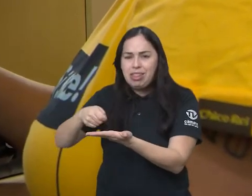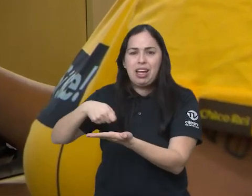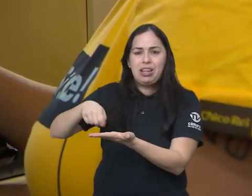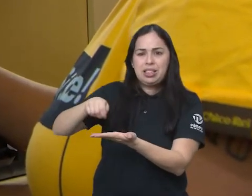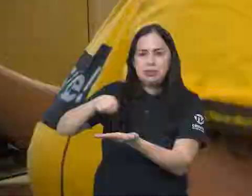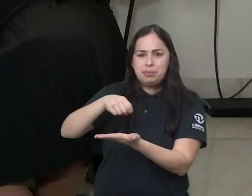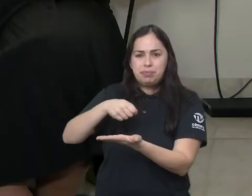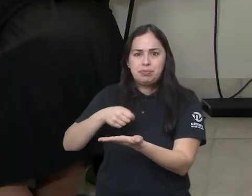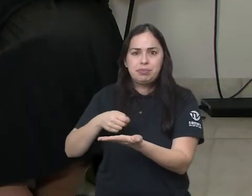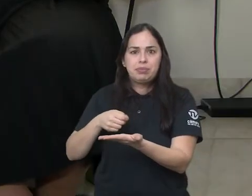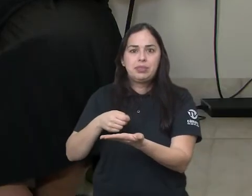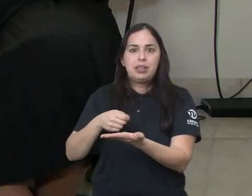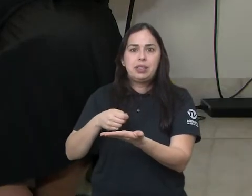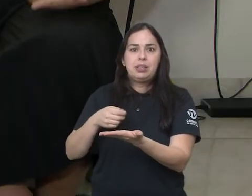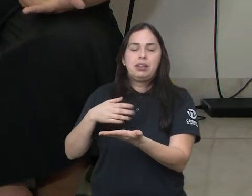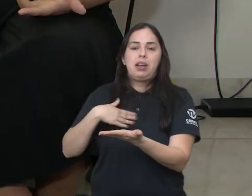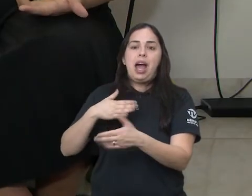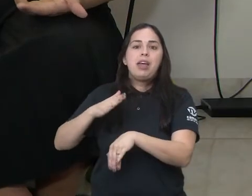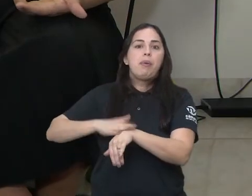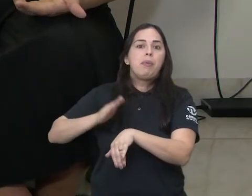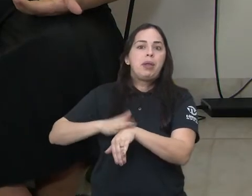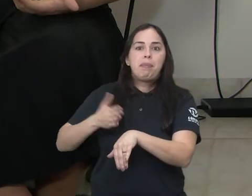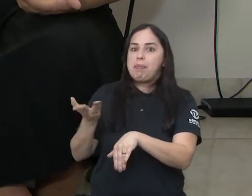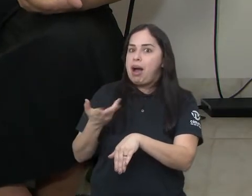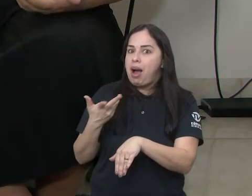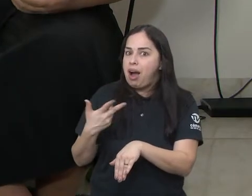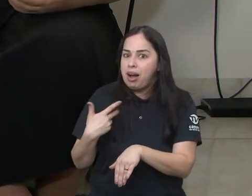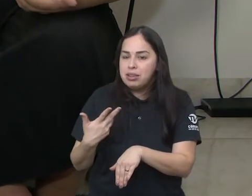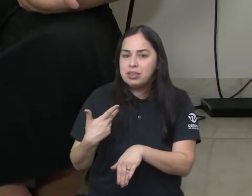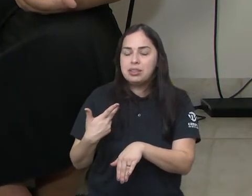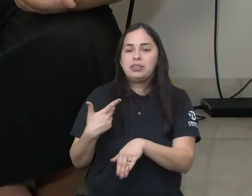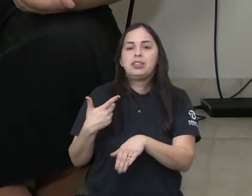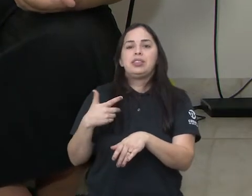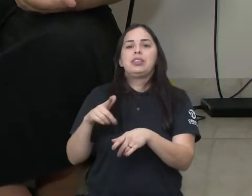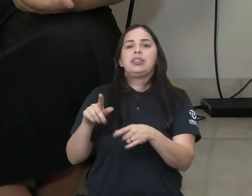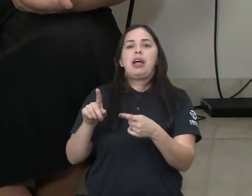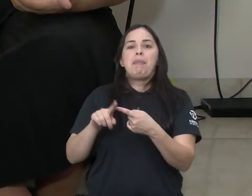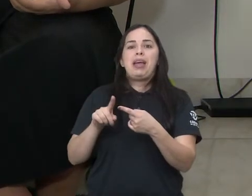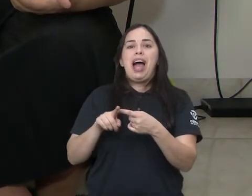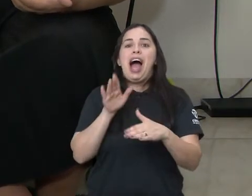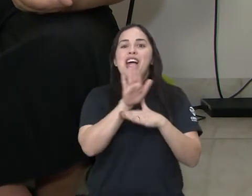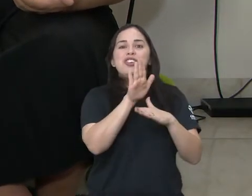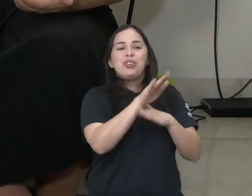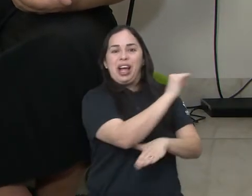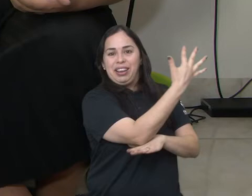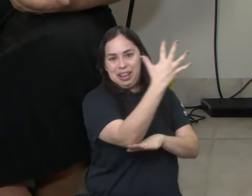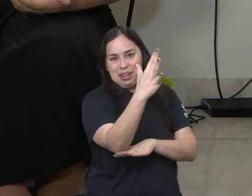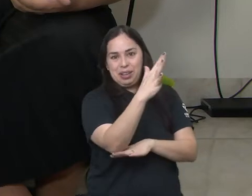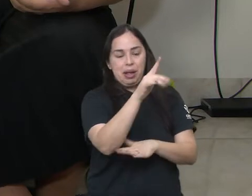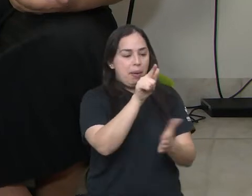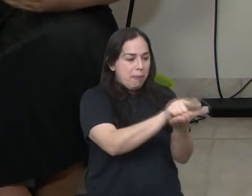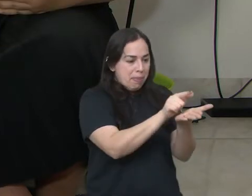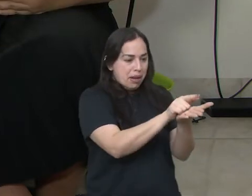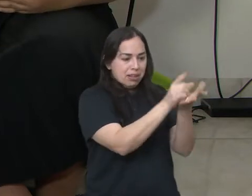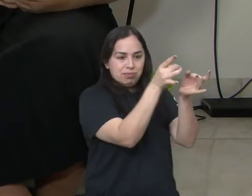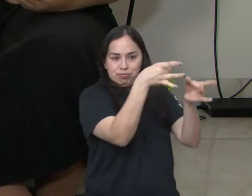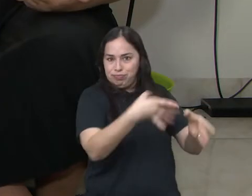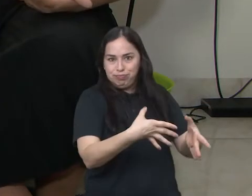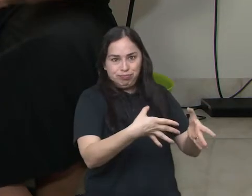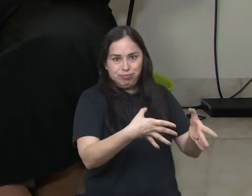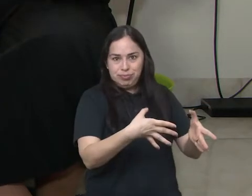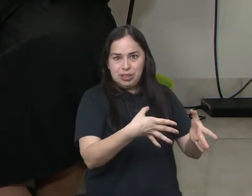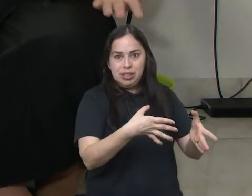só ilustração digital, que me deu muito mais tempo, né? Poupou bastante árvore. E aí eu parei de desenhar no papel. Hoje em dia eu